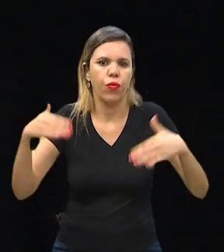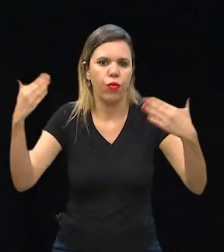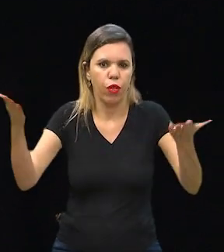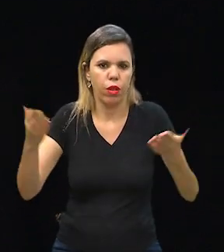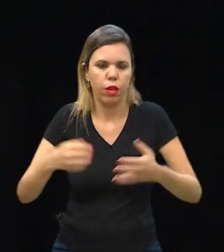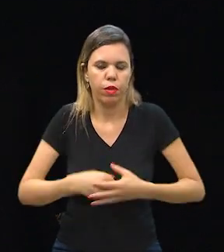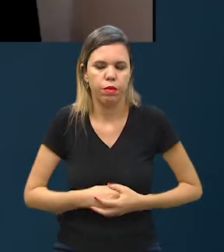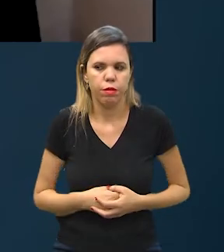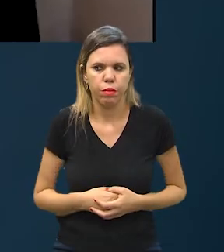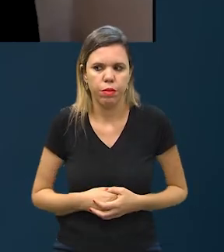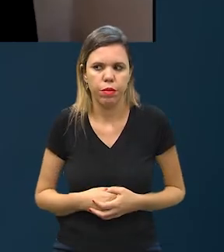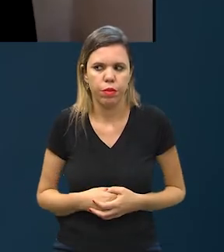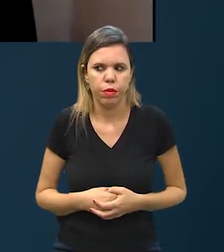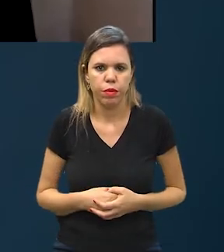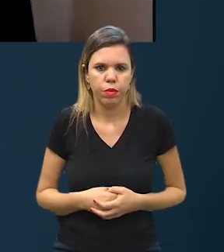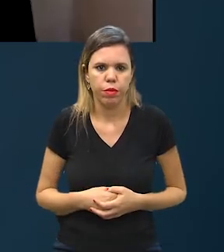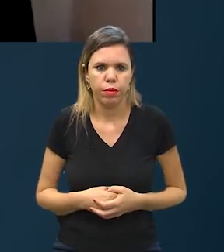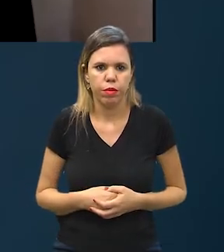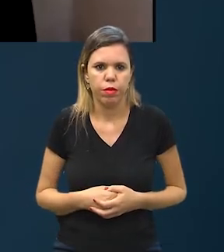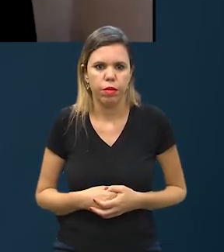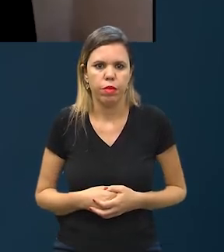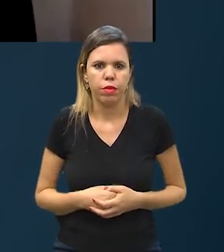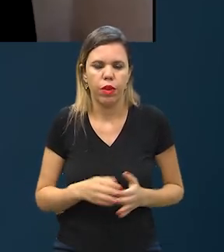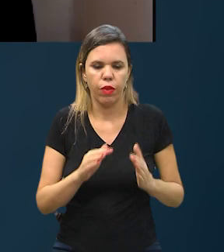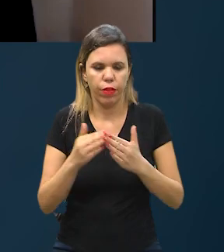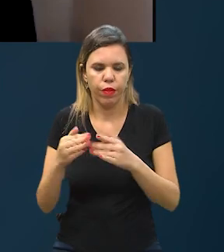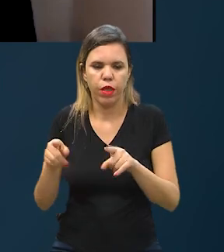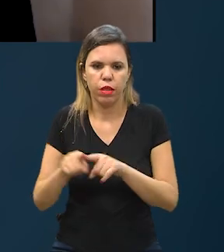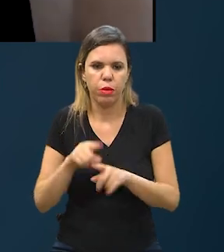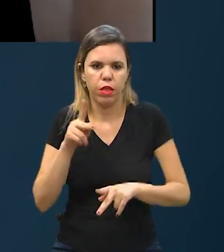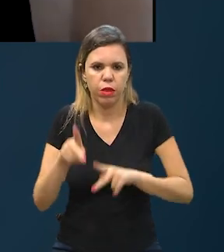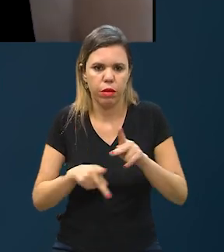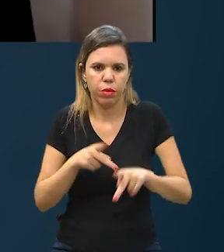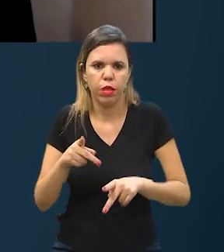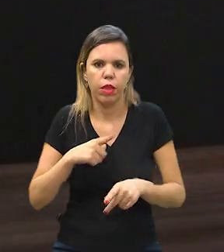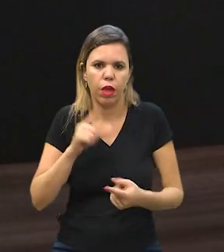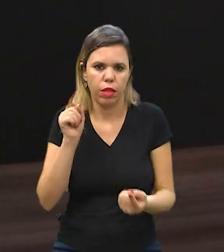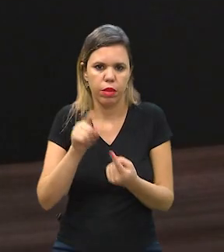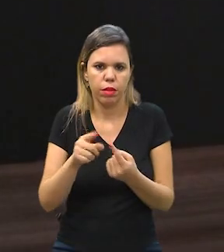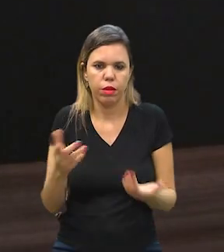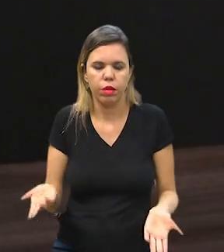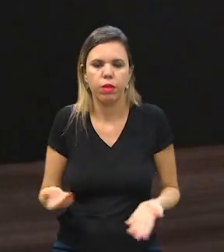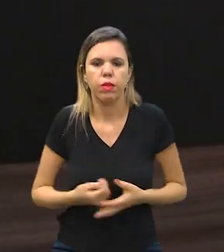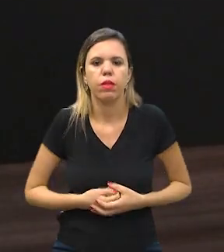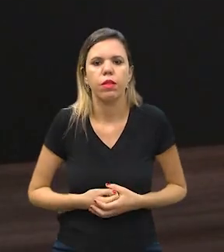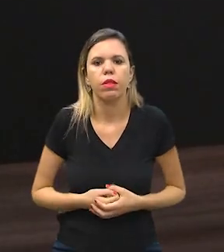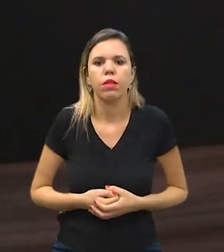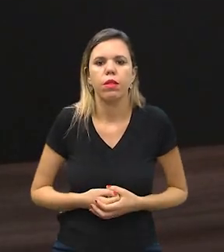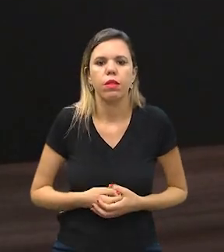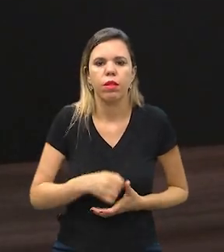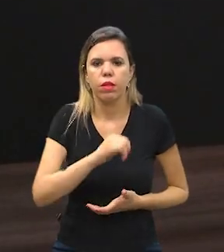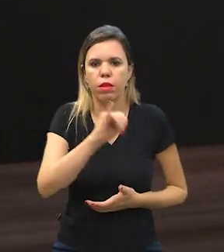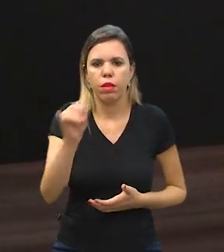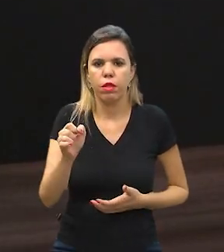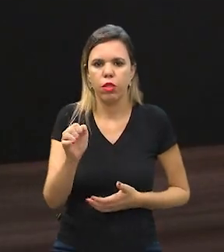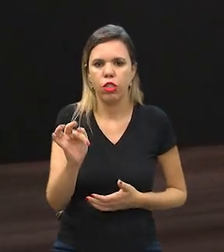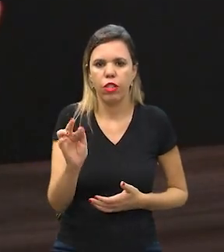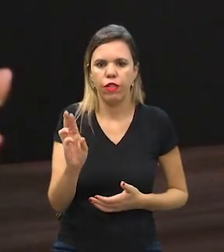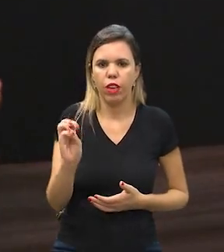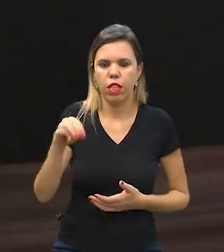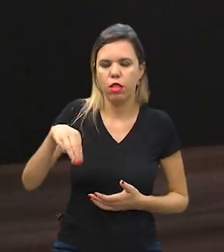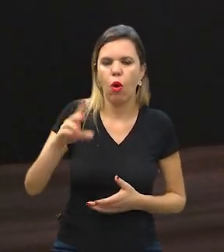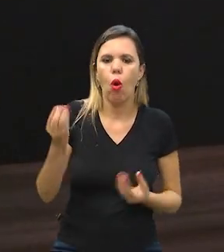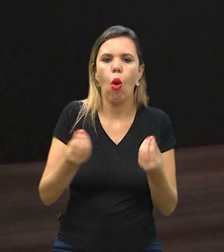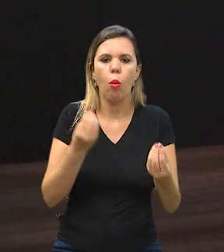da periferia, né? A gente tem esse intuito. Agora, Jefferson, como